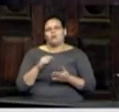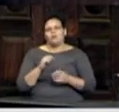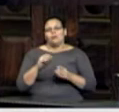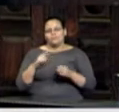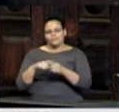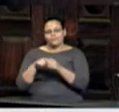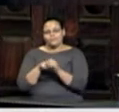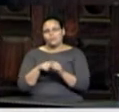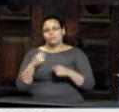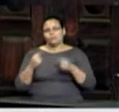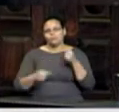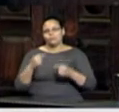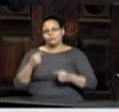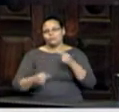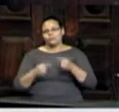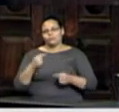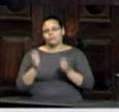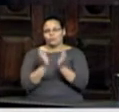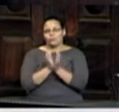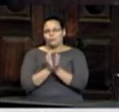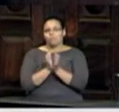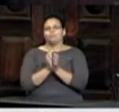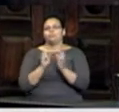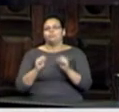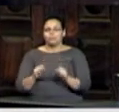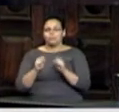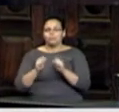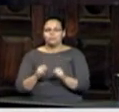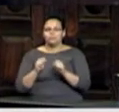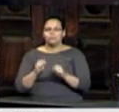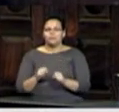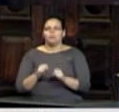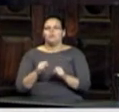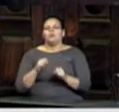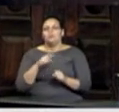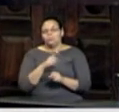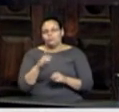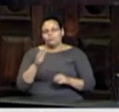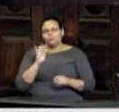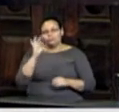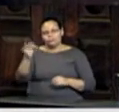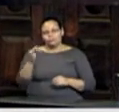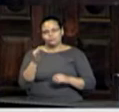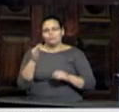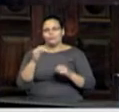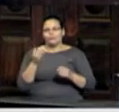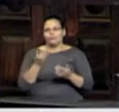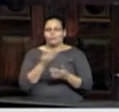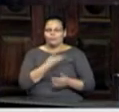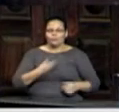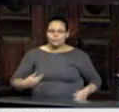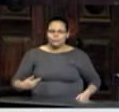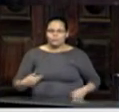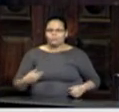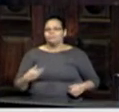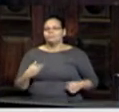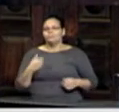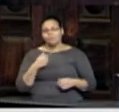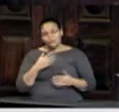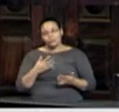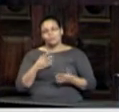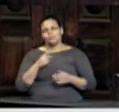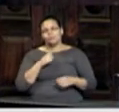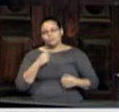alinhados politicamente com o seu grupo para poderem desestabilizar o futuro governo. É importante que tenhamos